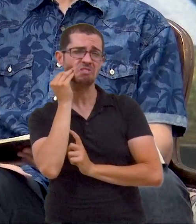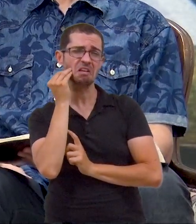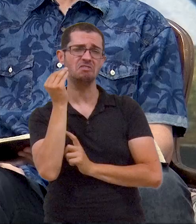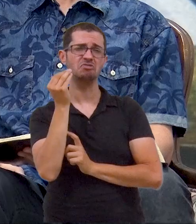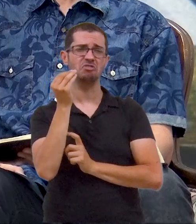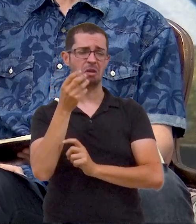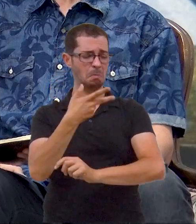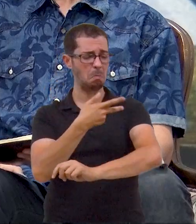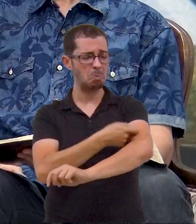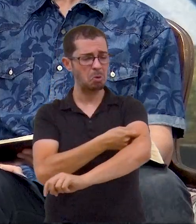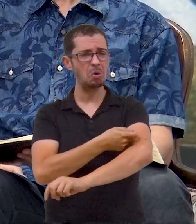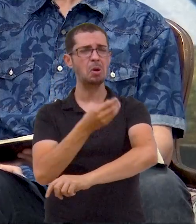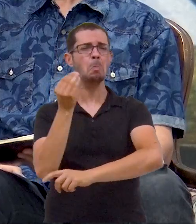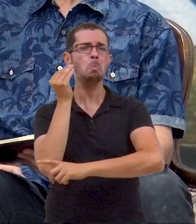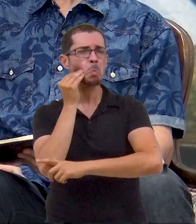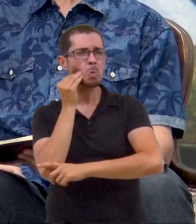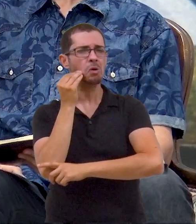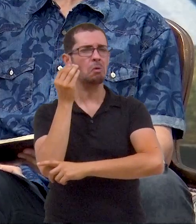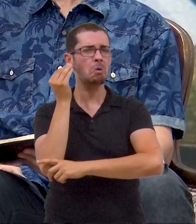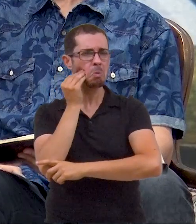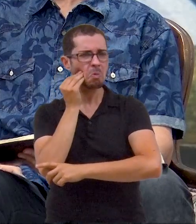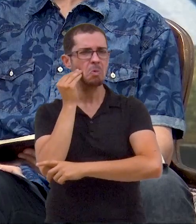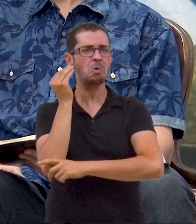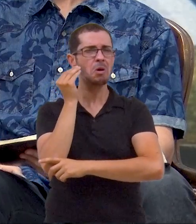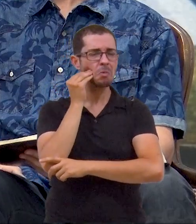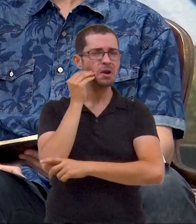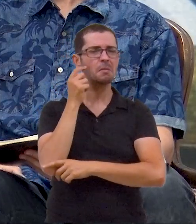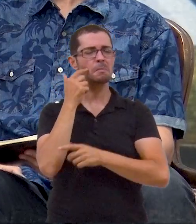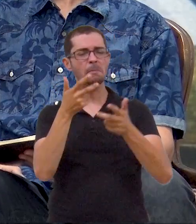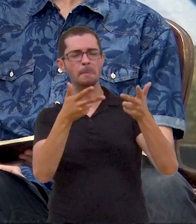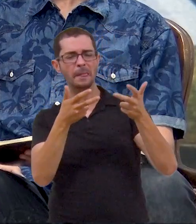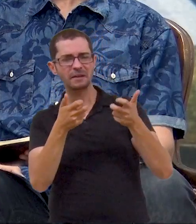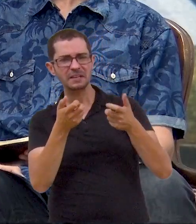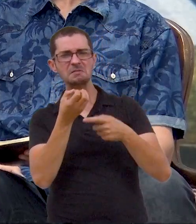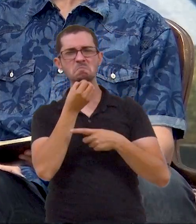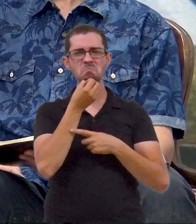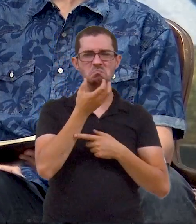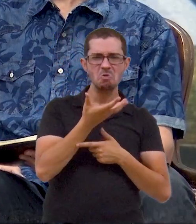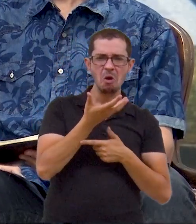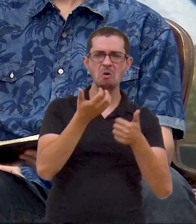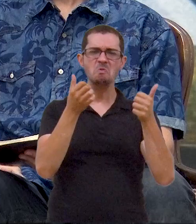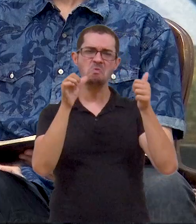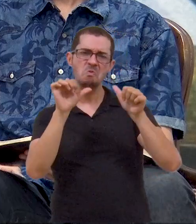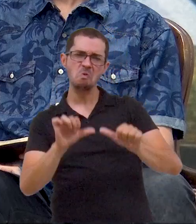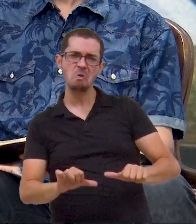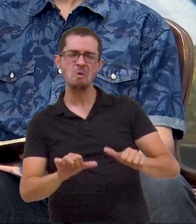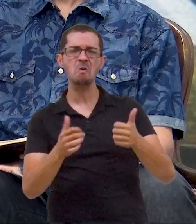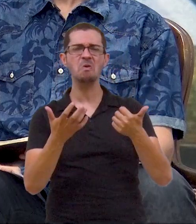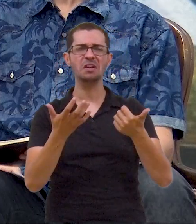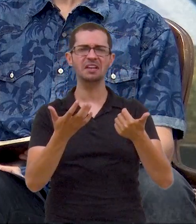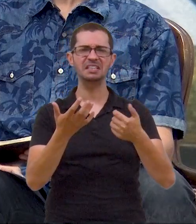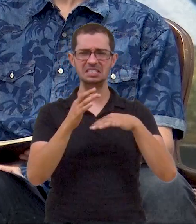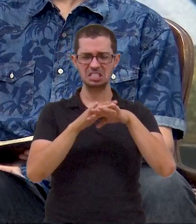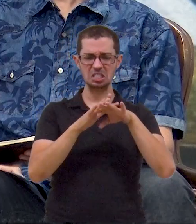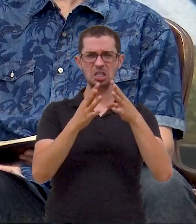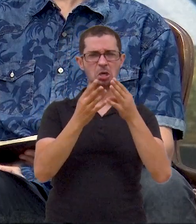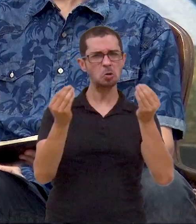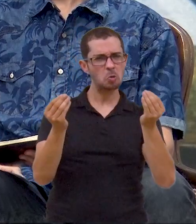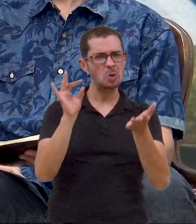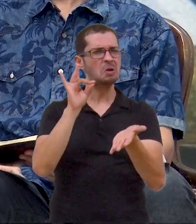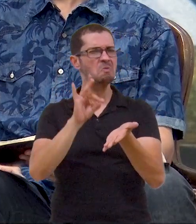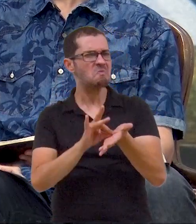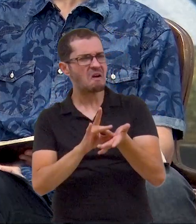de aplicabilidade. Verificar efeitos colaterais. Para todas essa coisa e ver a acurácia